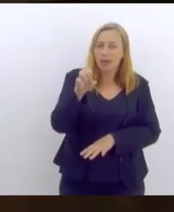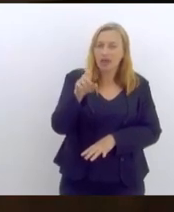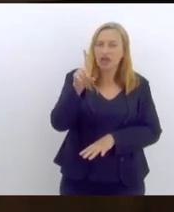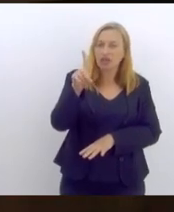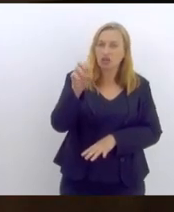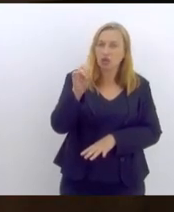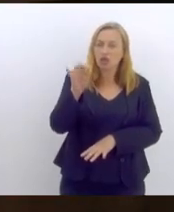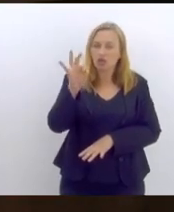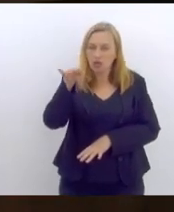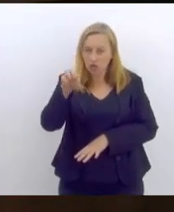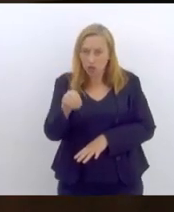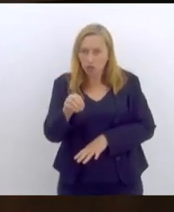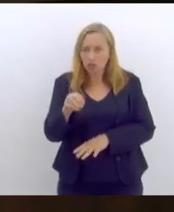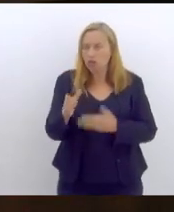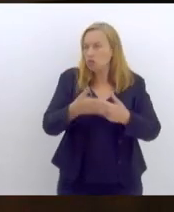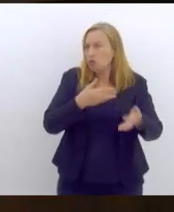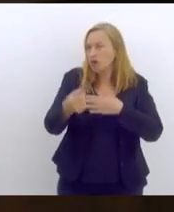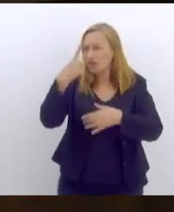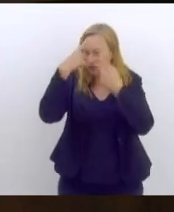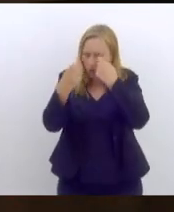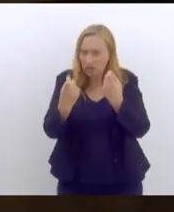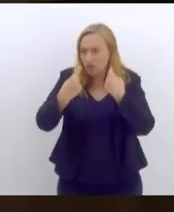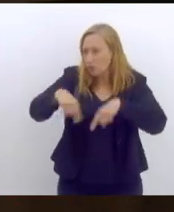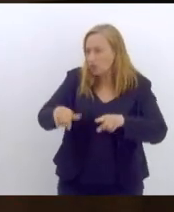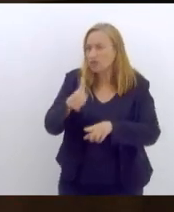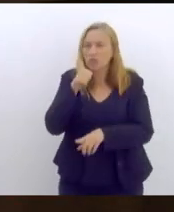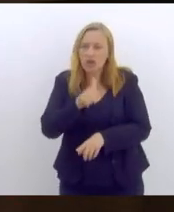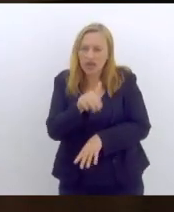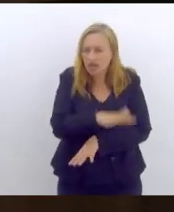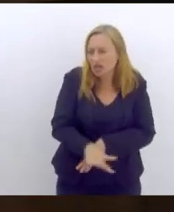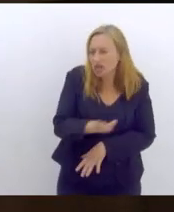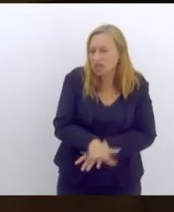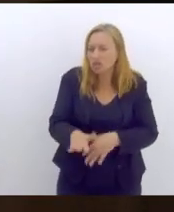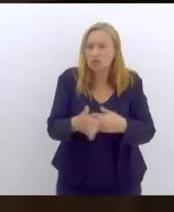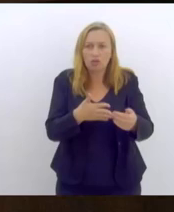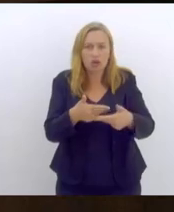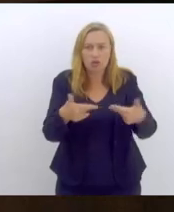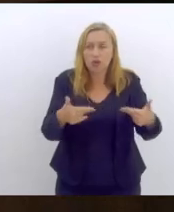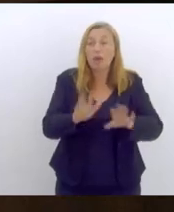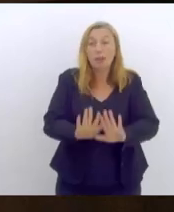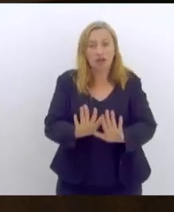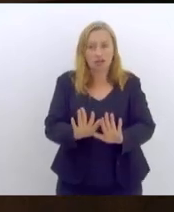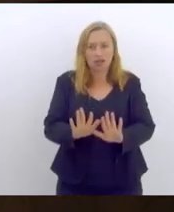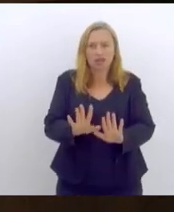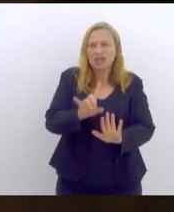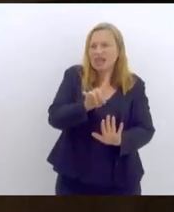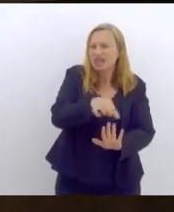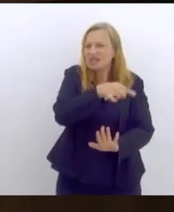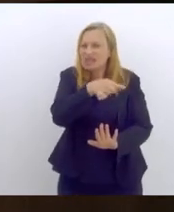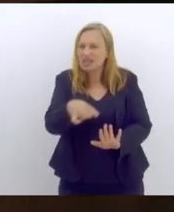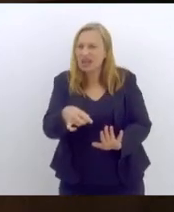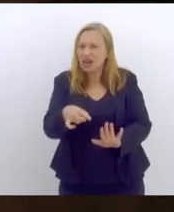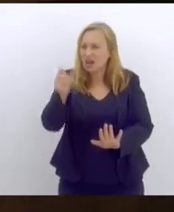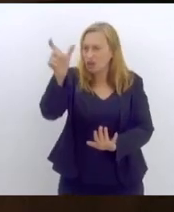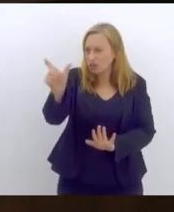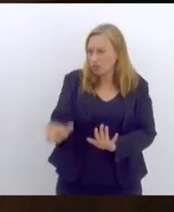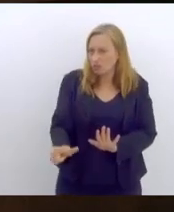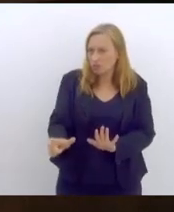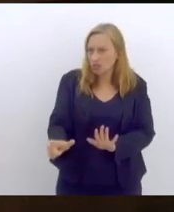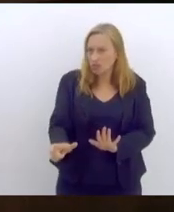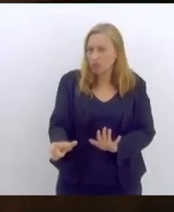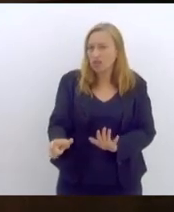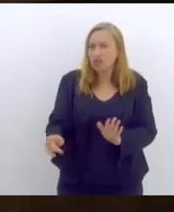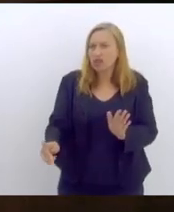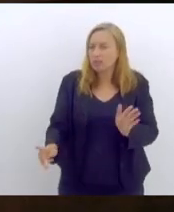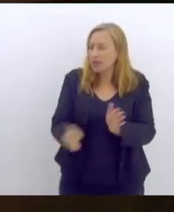veemente contrária a qualquer tipo de violência contra a mulher, contra a criança, sobretudo uma violência sexual. Agora, cancelar um indivíduo que é oriundo da